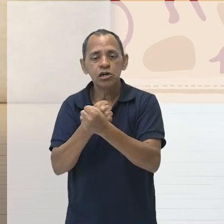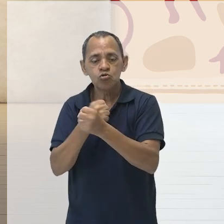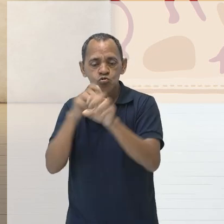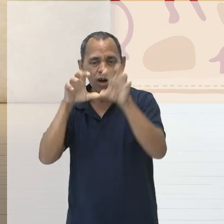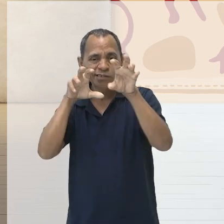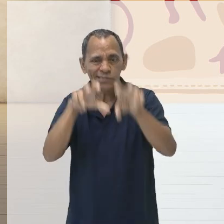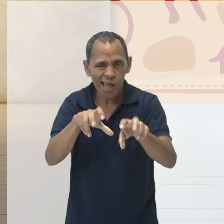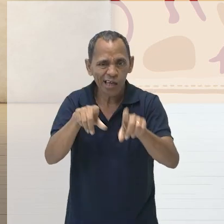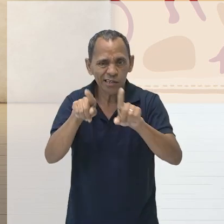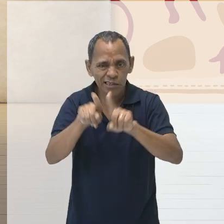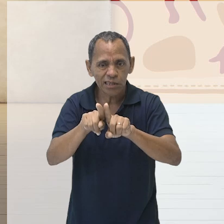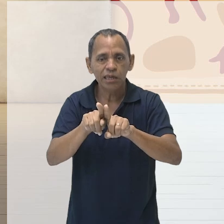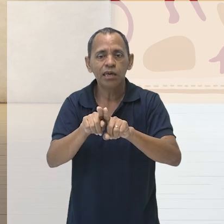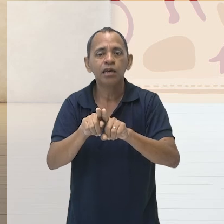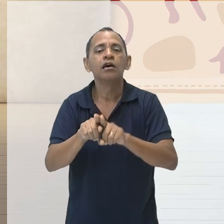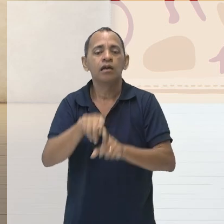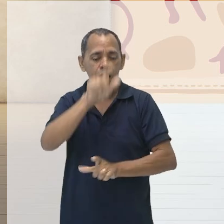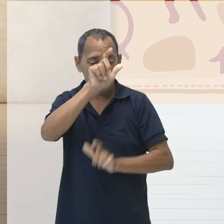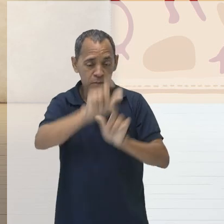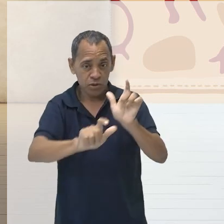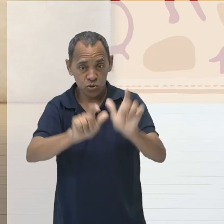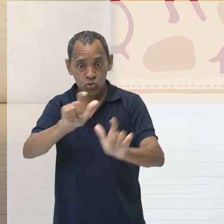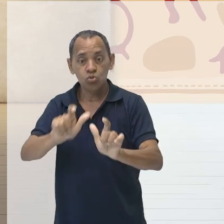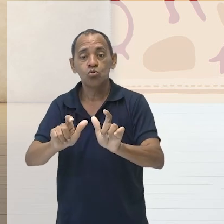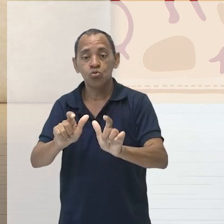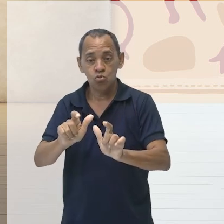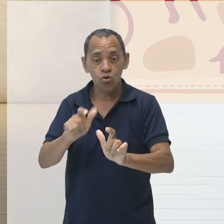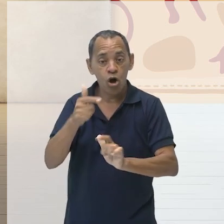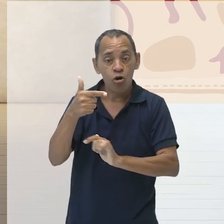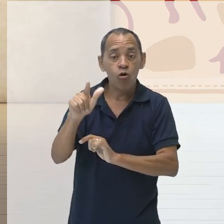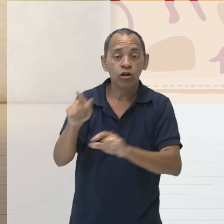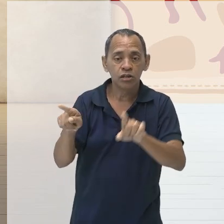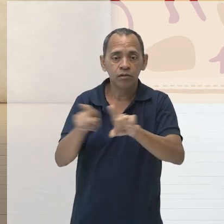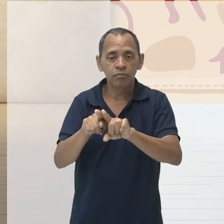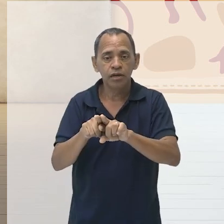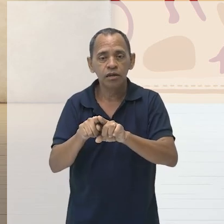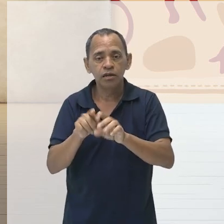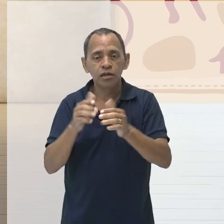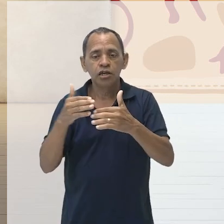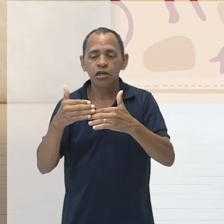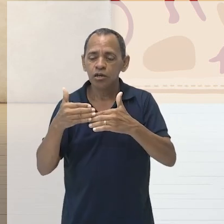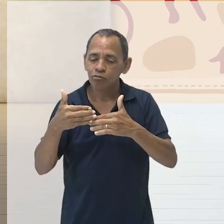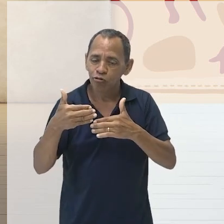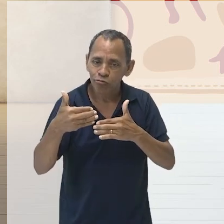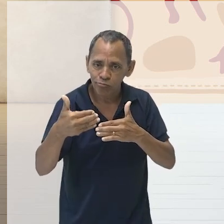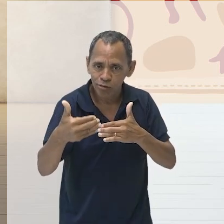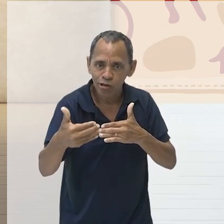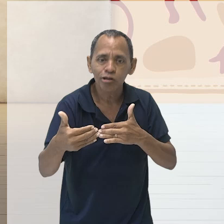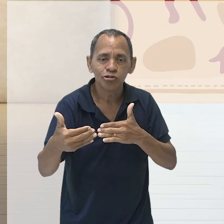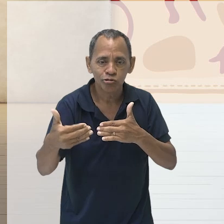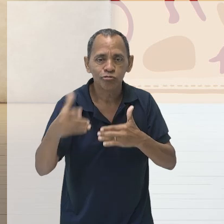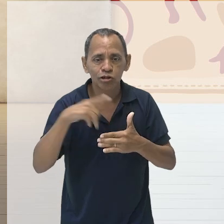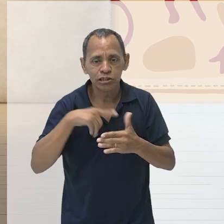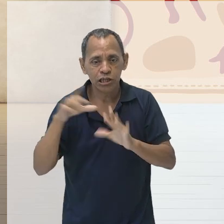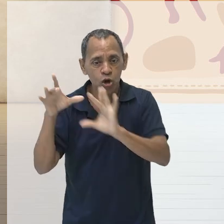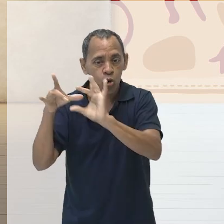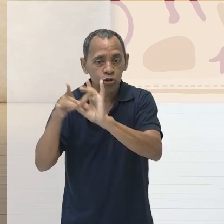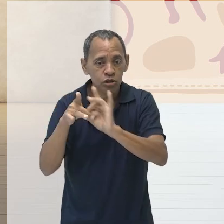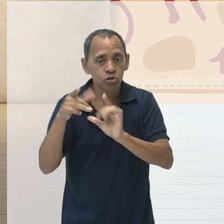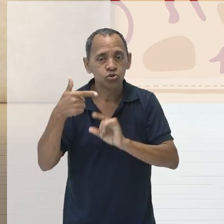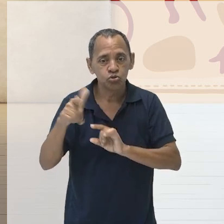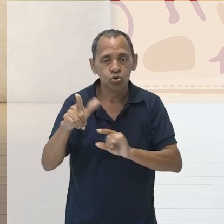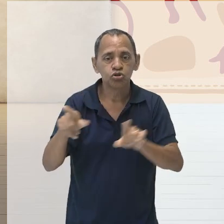seu adversário, né, e passou a entrar aí em outros contextos. Tanto é